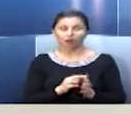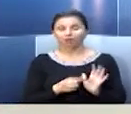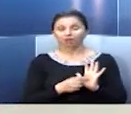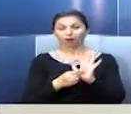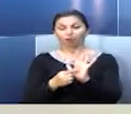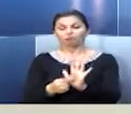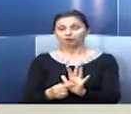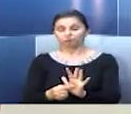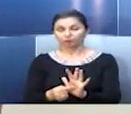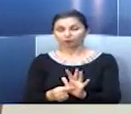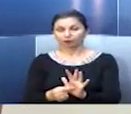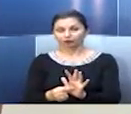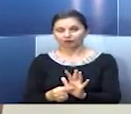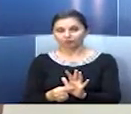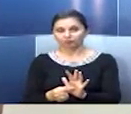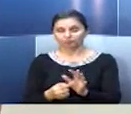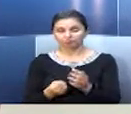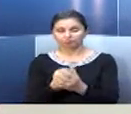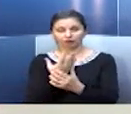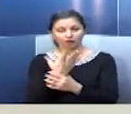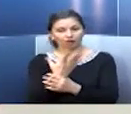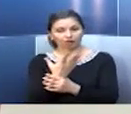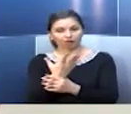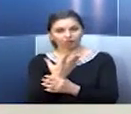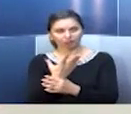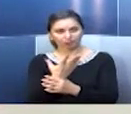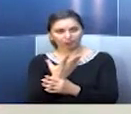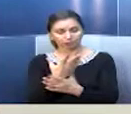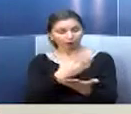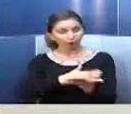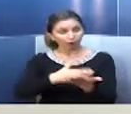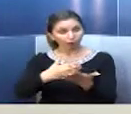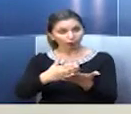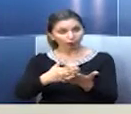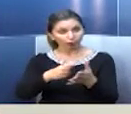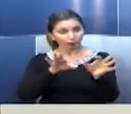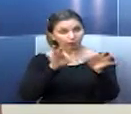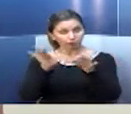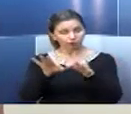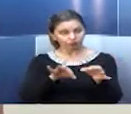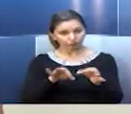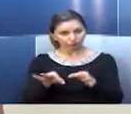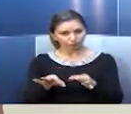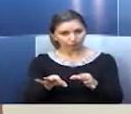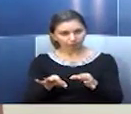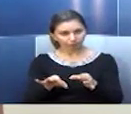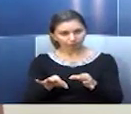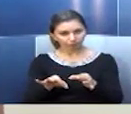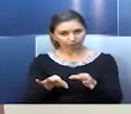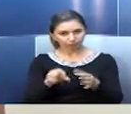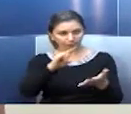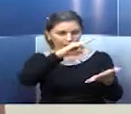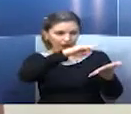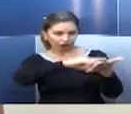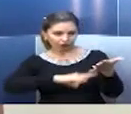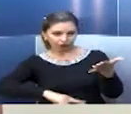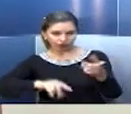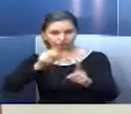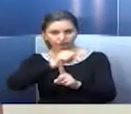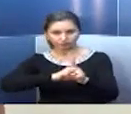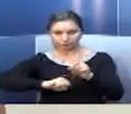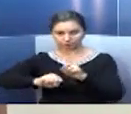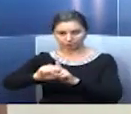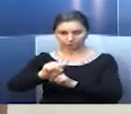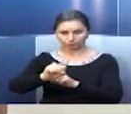indicando-lhe a criação e a implantação do programa Nota Fiscal